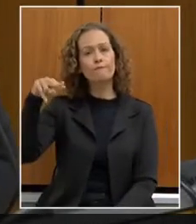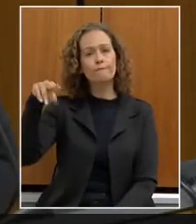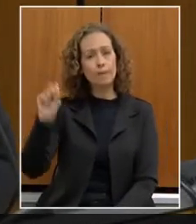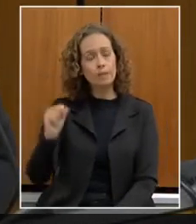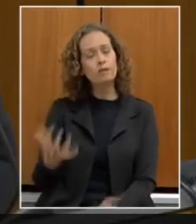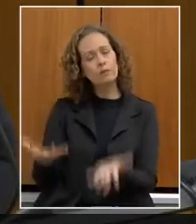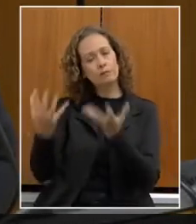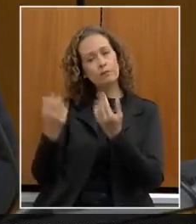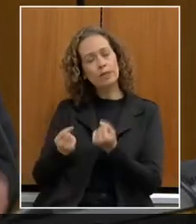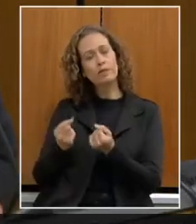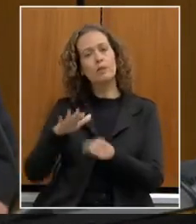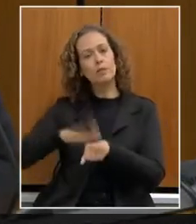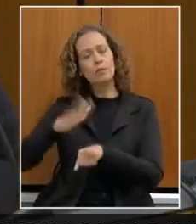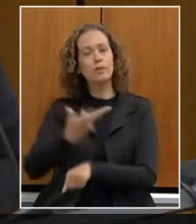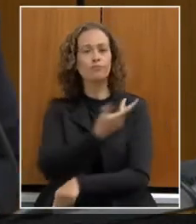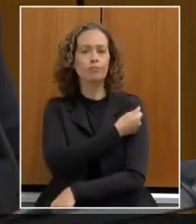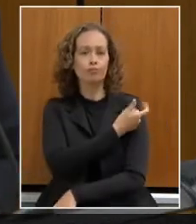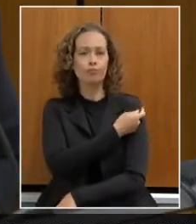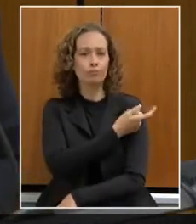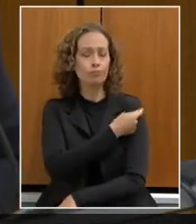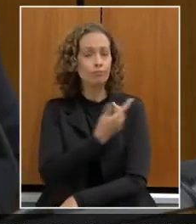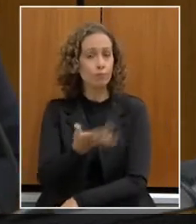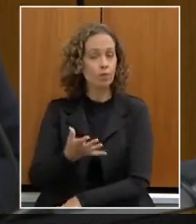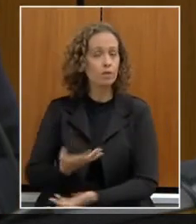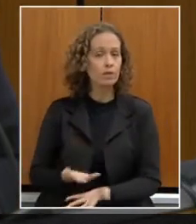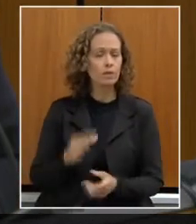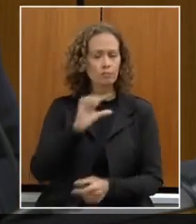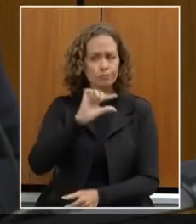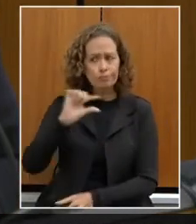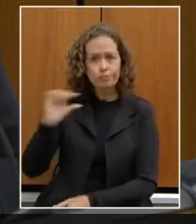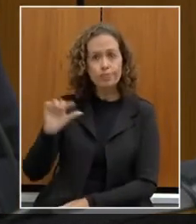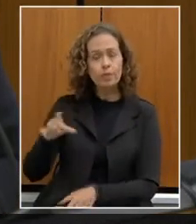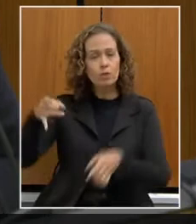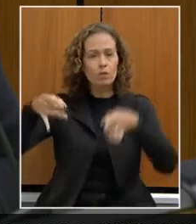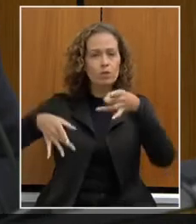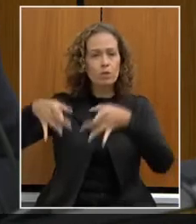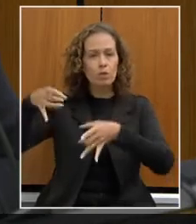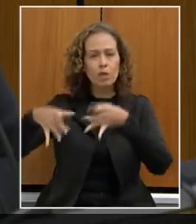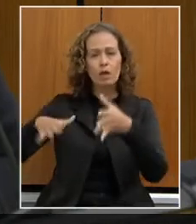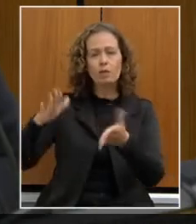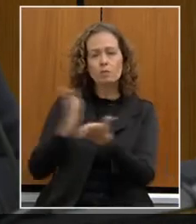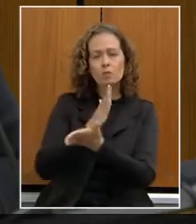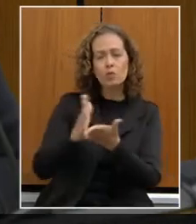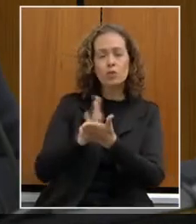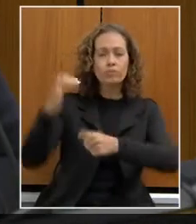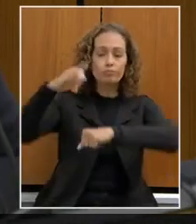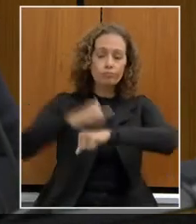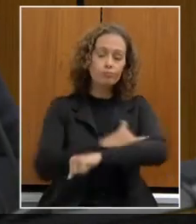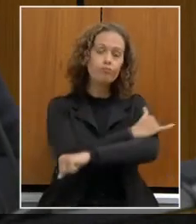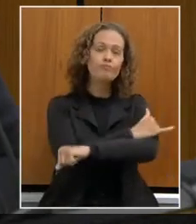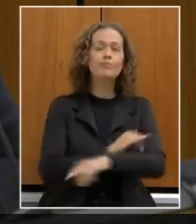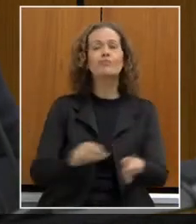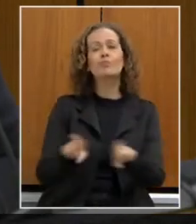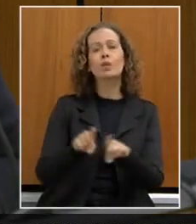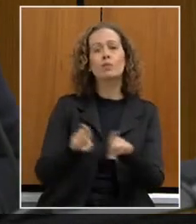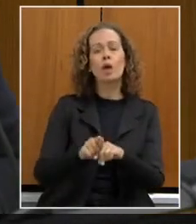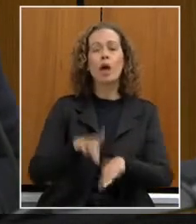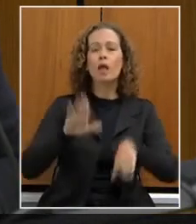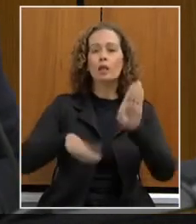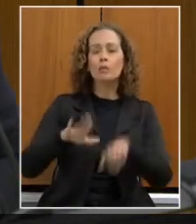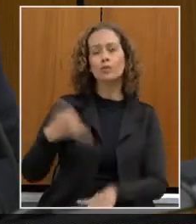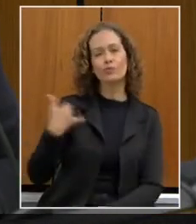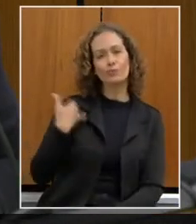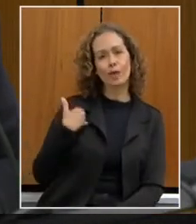provavelmente devem ter sobrado doses de aeroportuários que estão sendo utilizados para vacinar por idade o